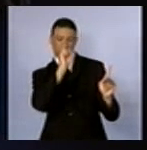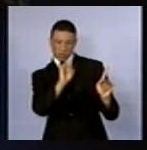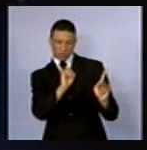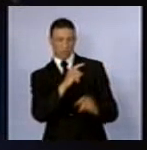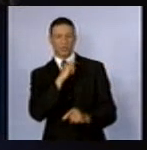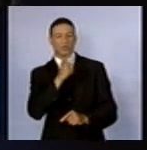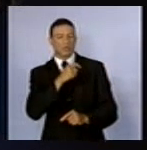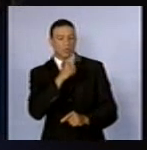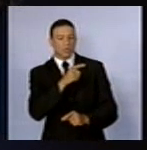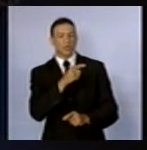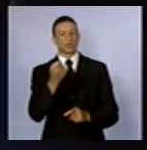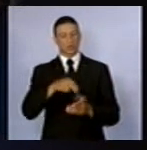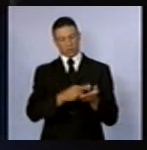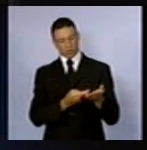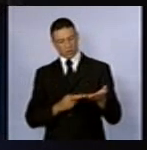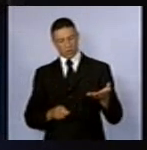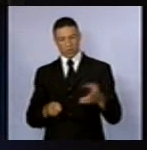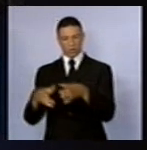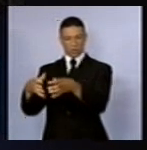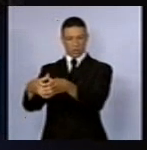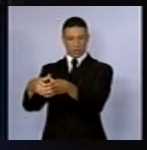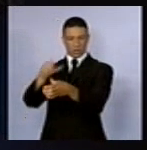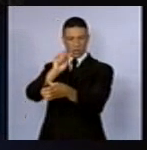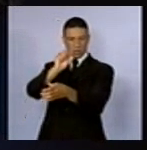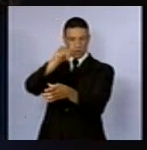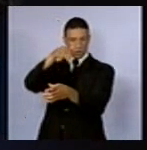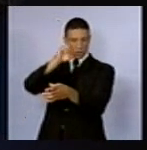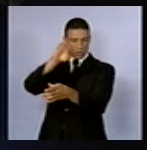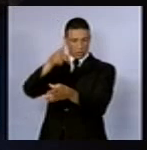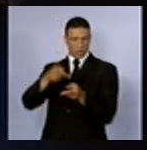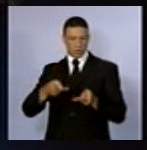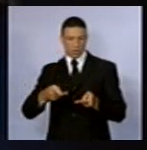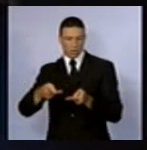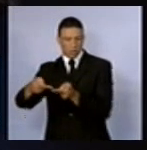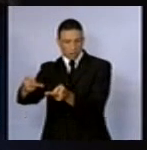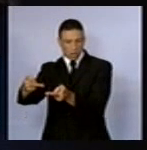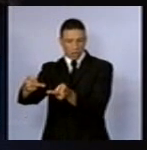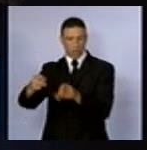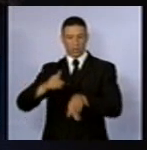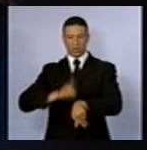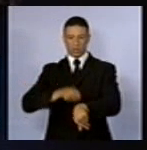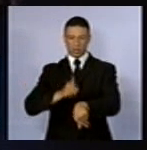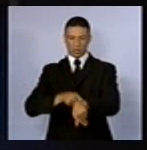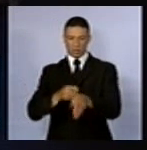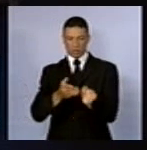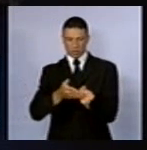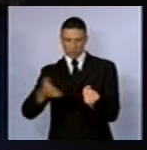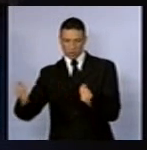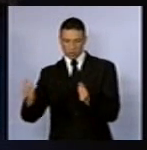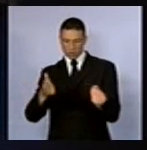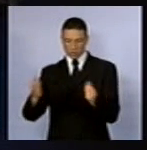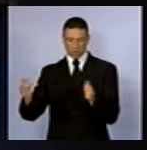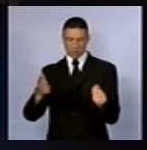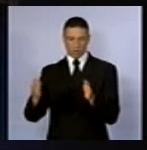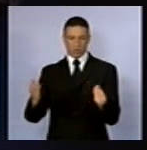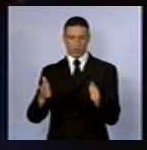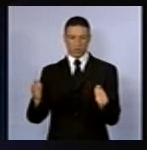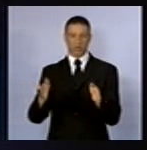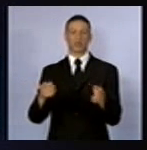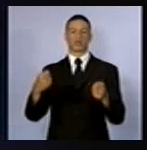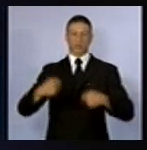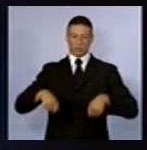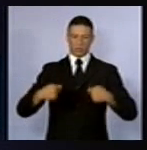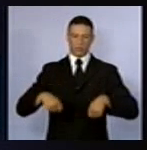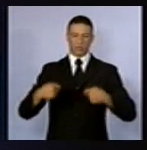plano de adequação e ele tem um prazo para adequar essa instalação definido na resolução que varia de acordo com o nível de tensão